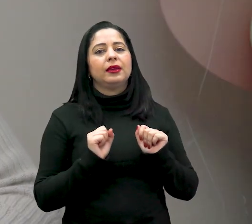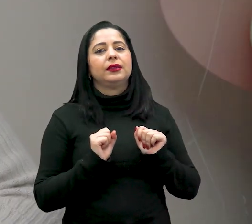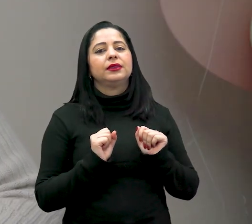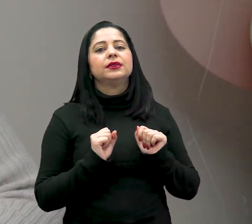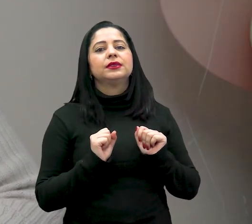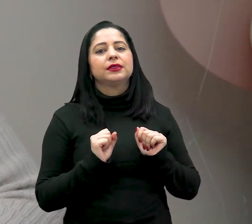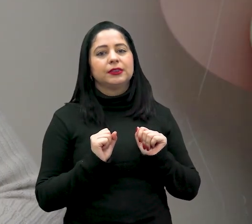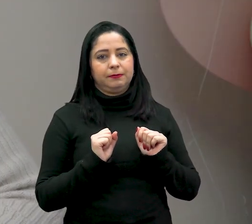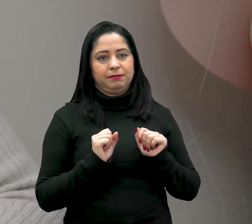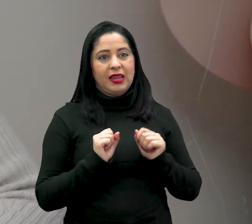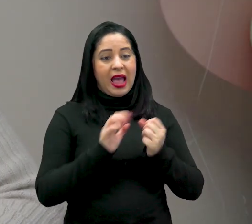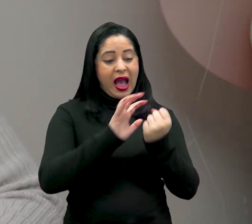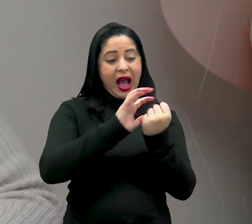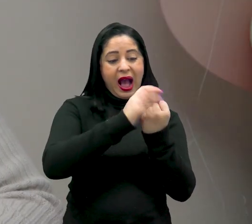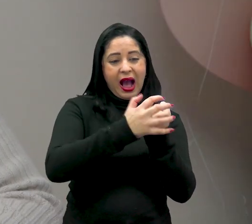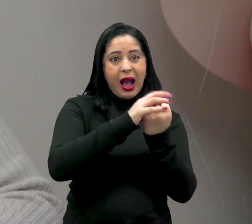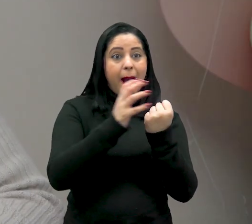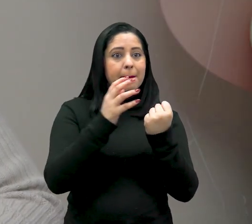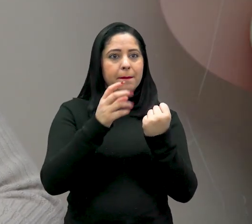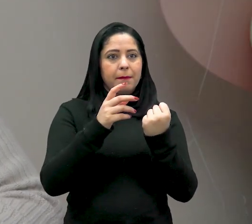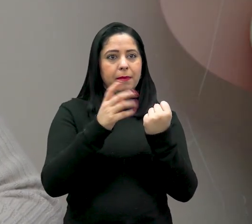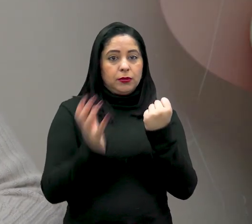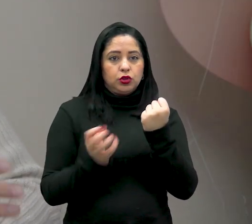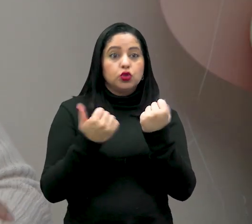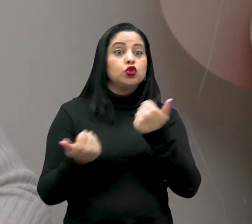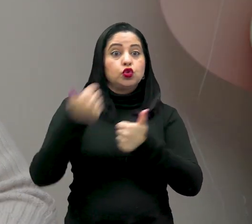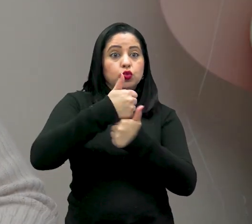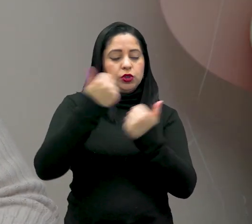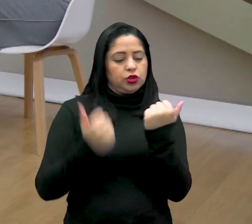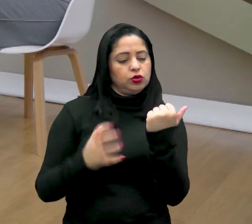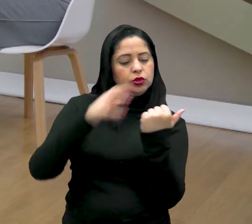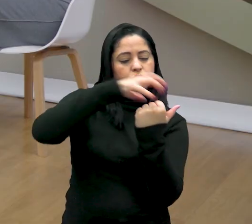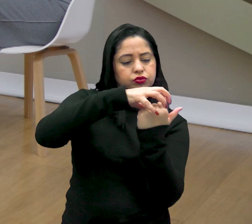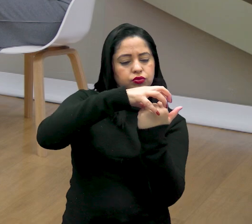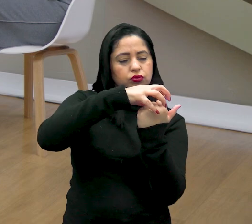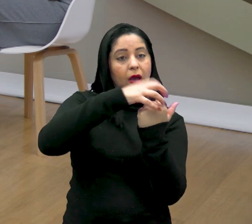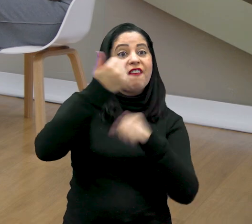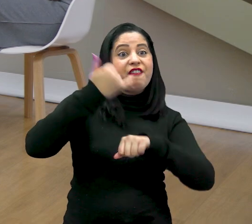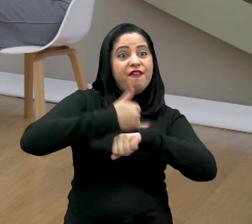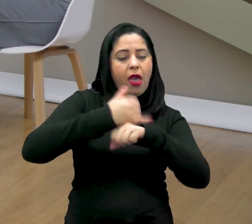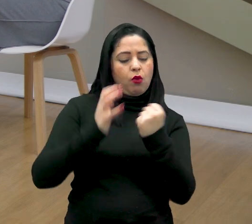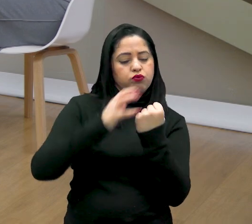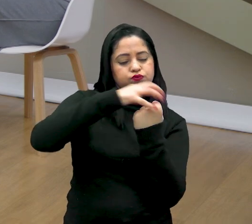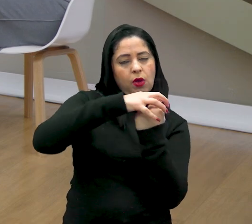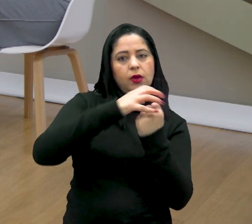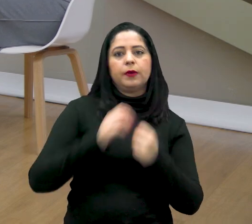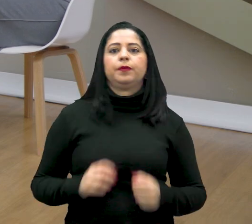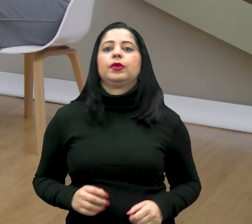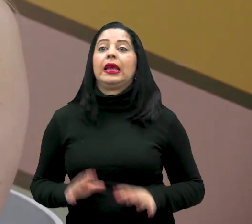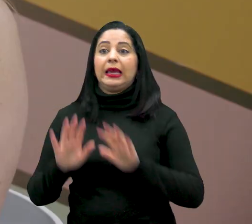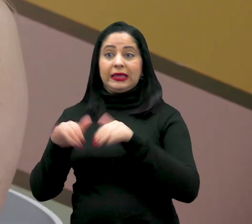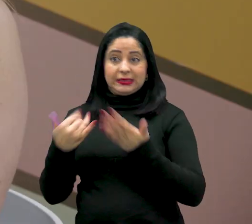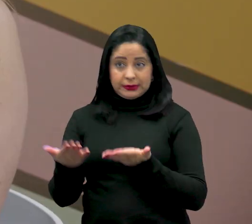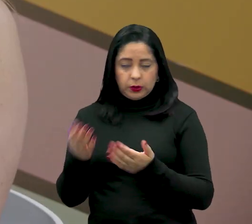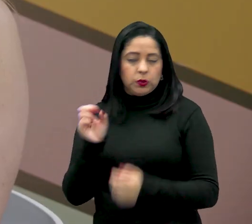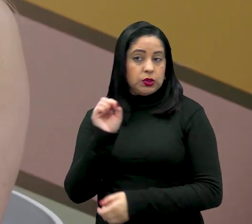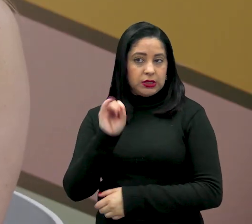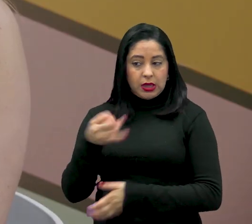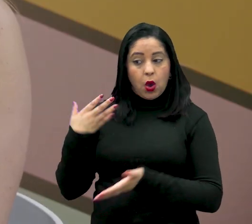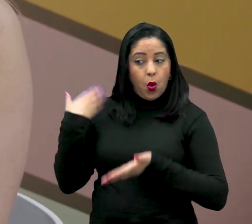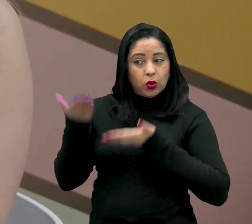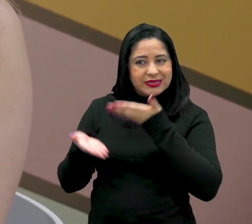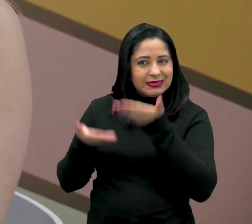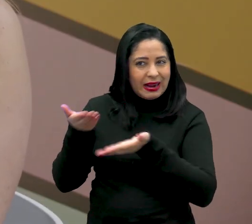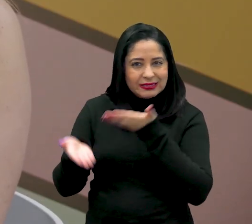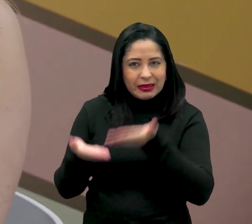quais casos específicos a prótese ela é indicada, ela é necessária? Naqueles casos que o tratamento conservador, ou